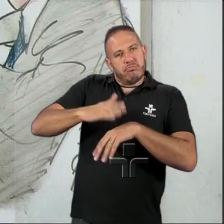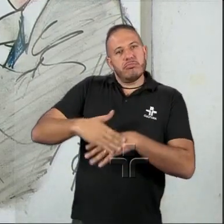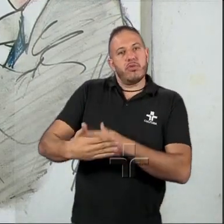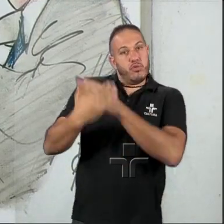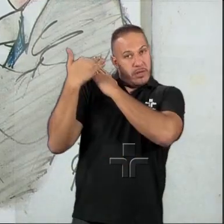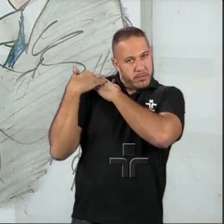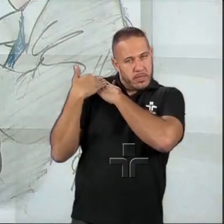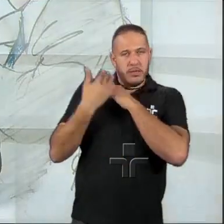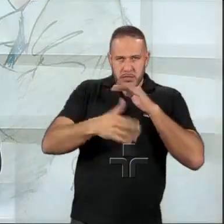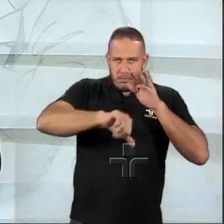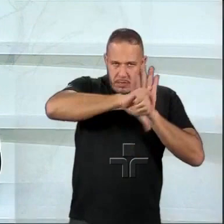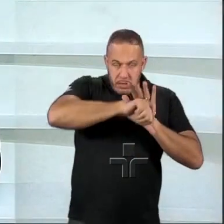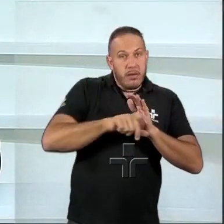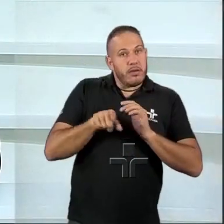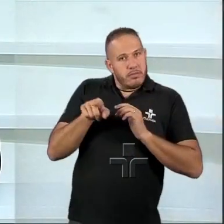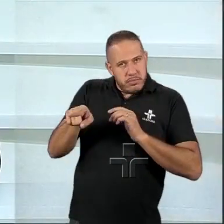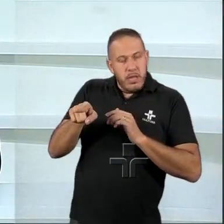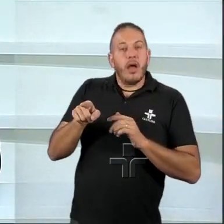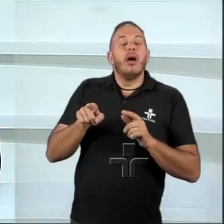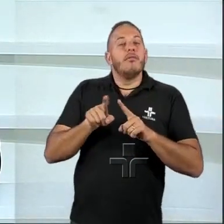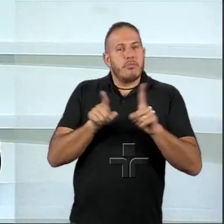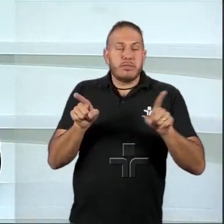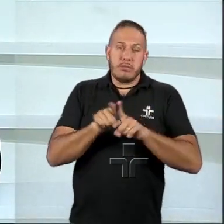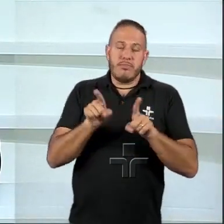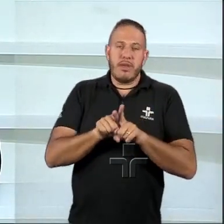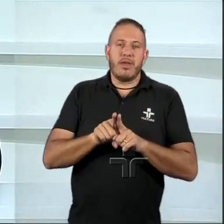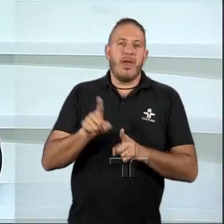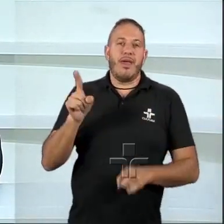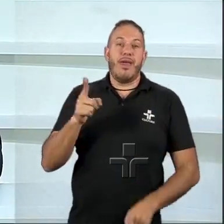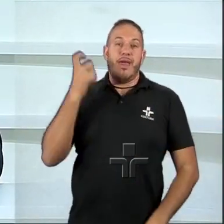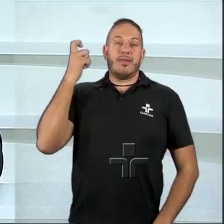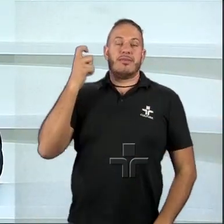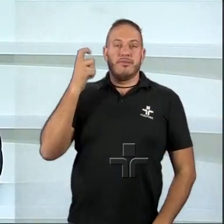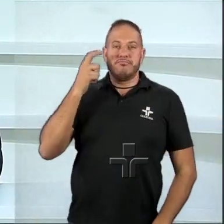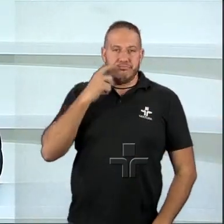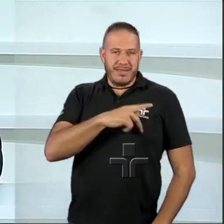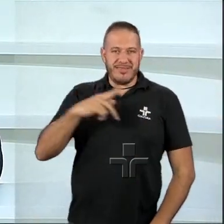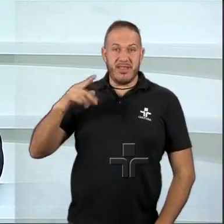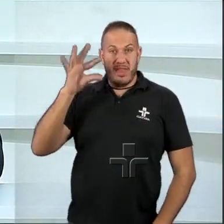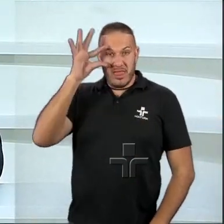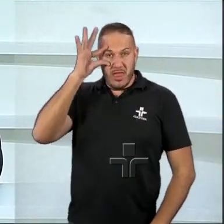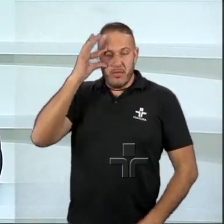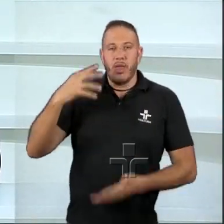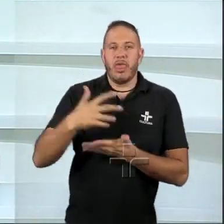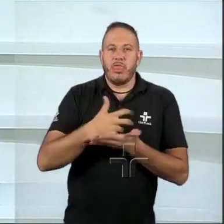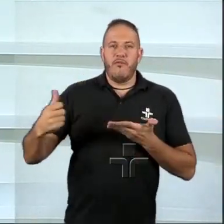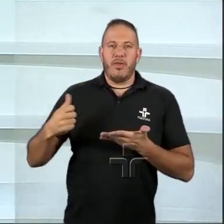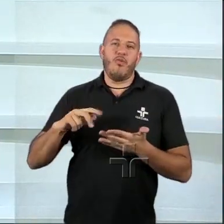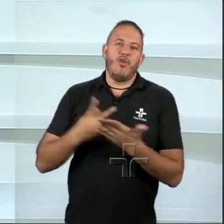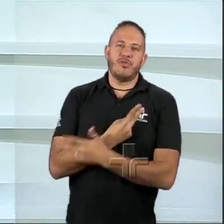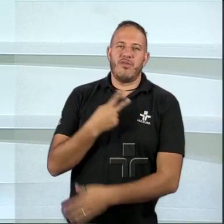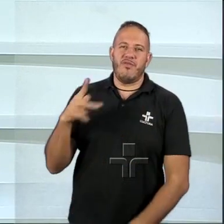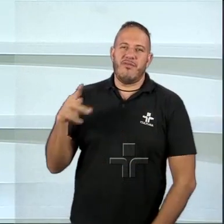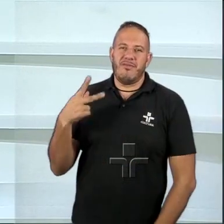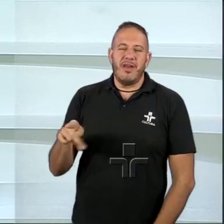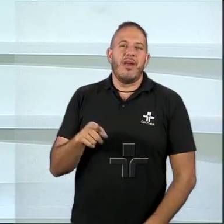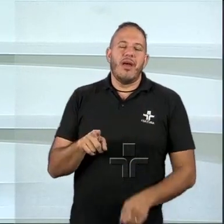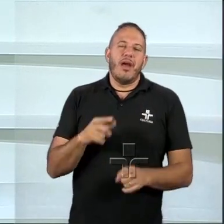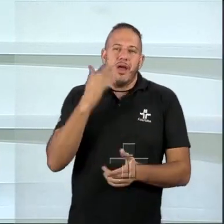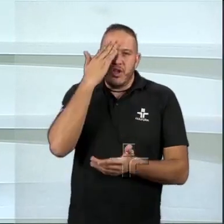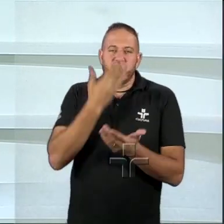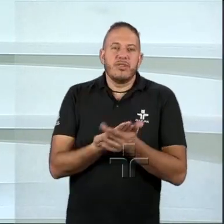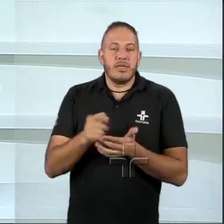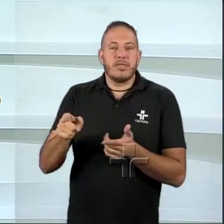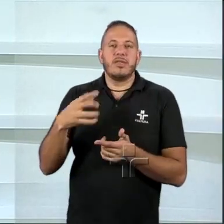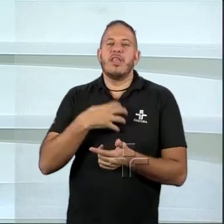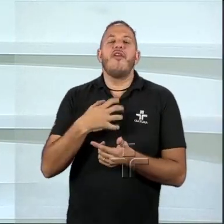criminal, mas também a ex-presidente Dilma do impeachment que ela sofreu. Achava-se que essa seria a